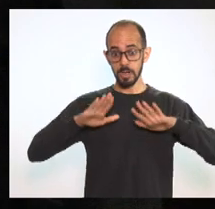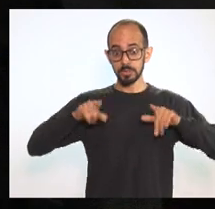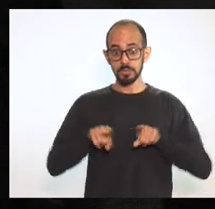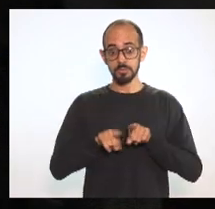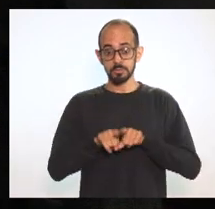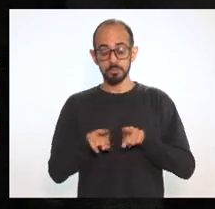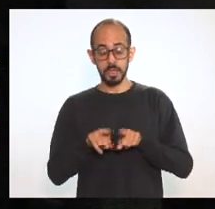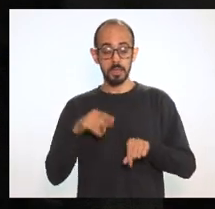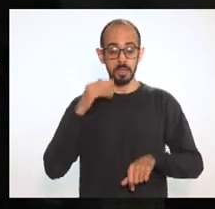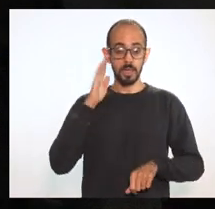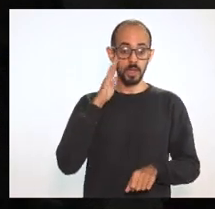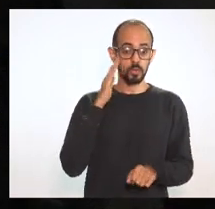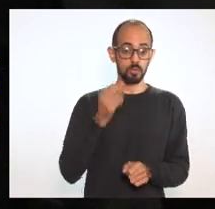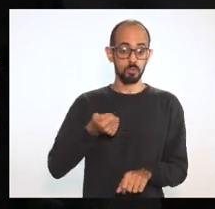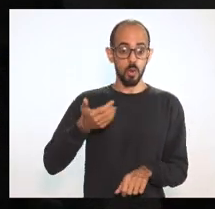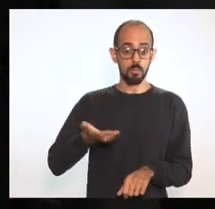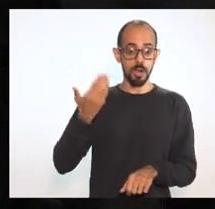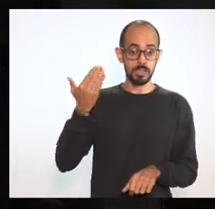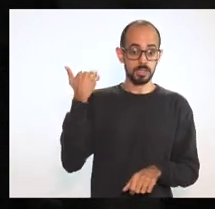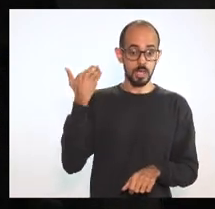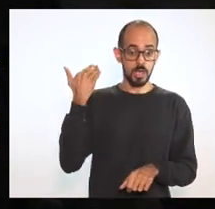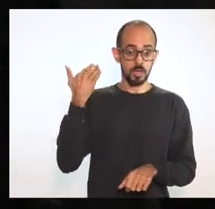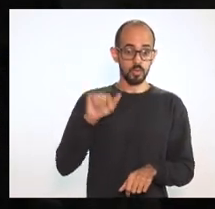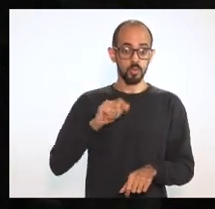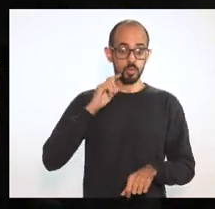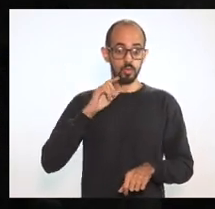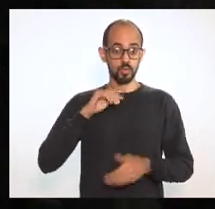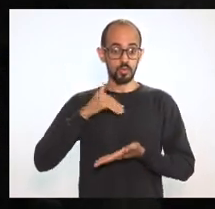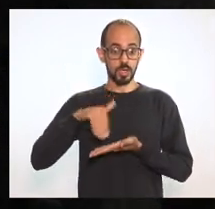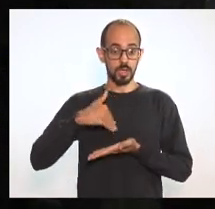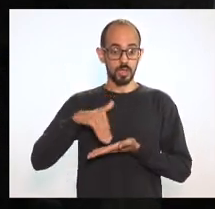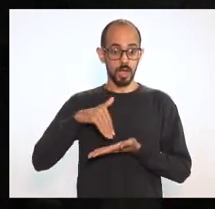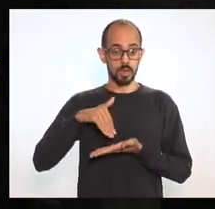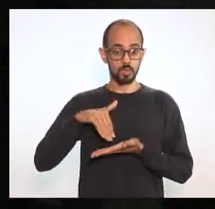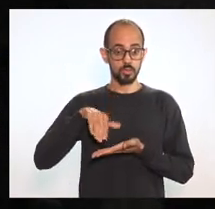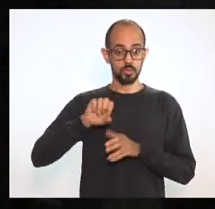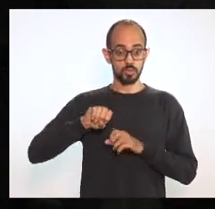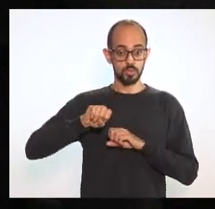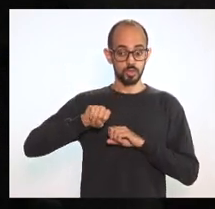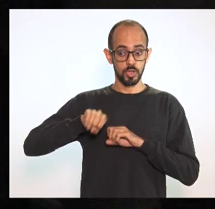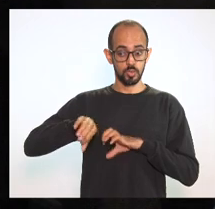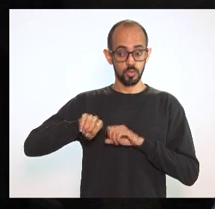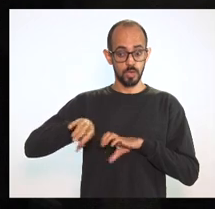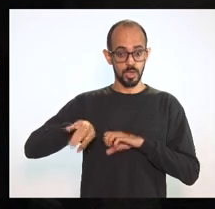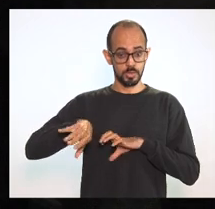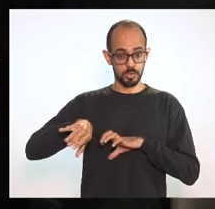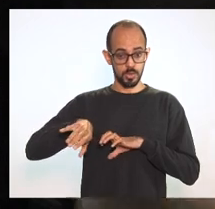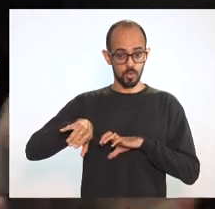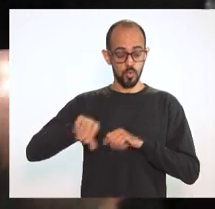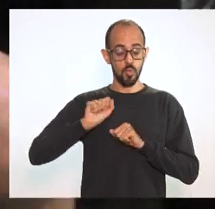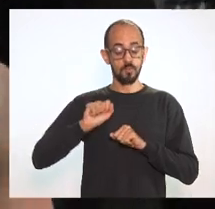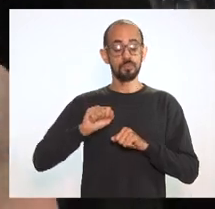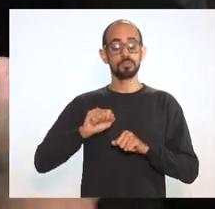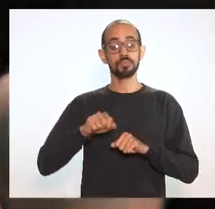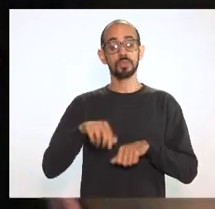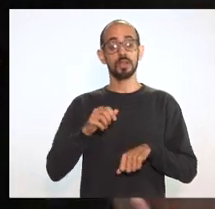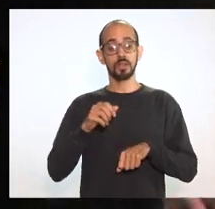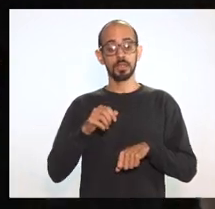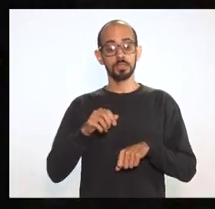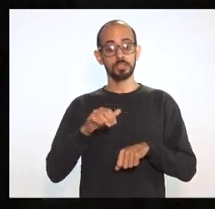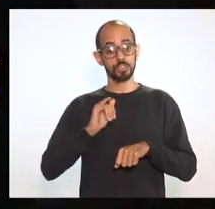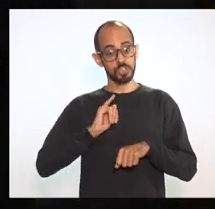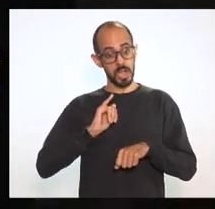que, recentemente, o secretário estadual de Educação sinalizou para a suspensão das